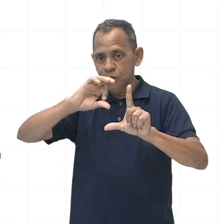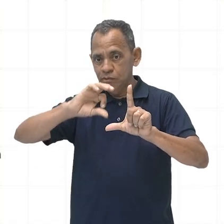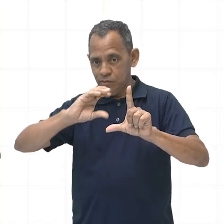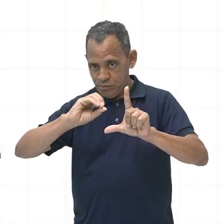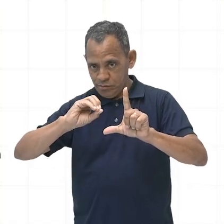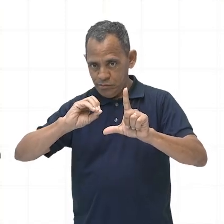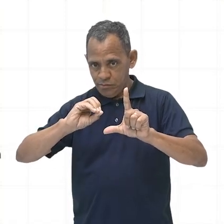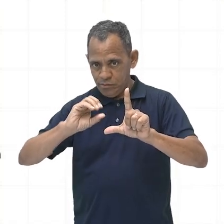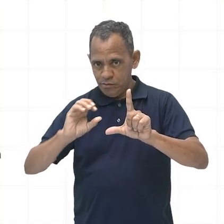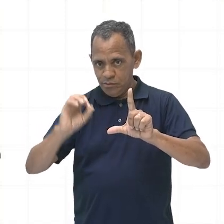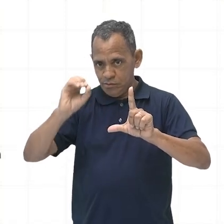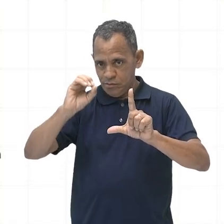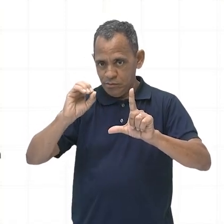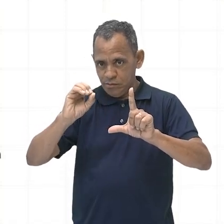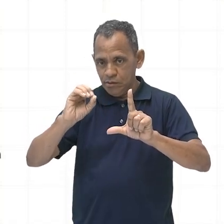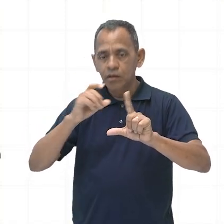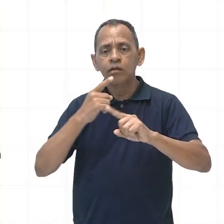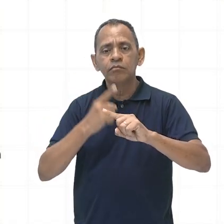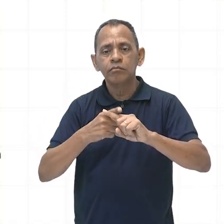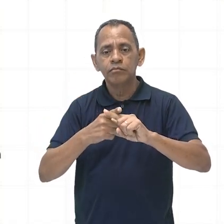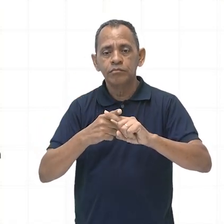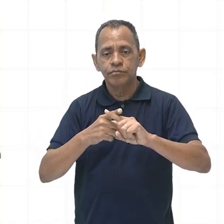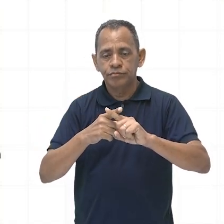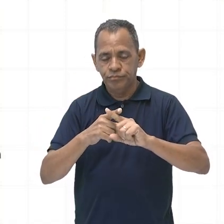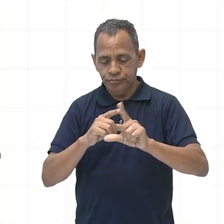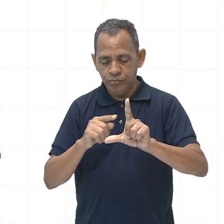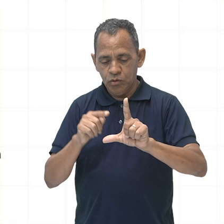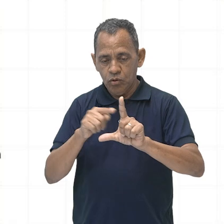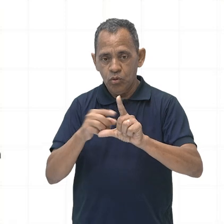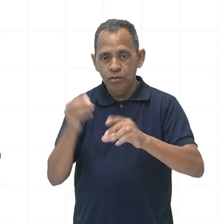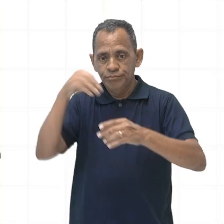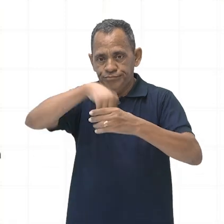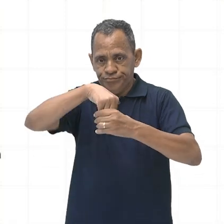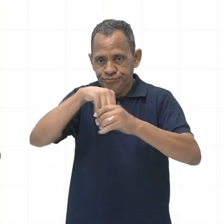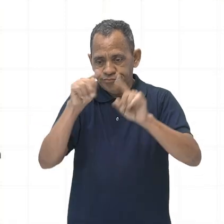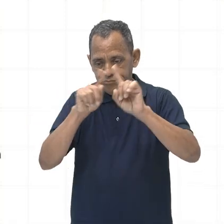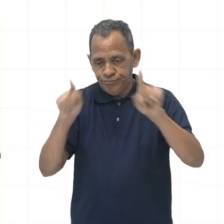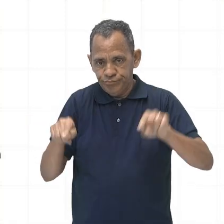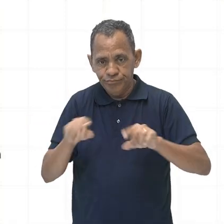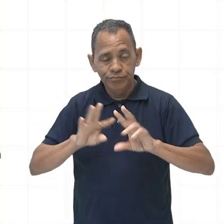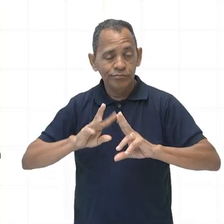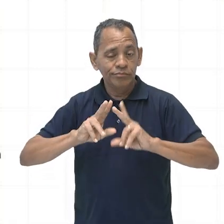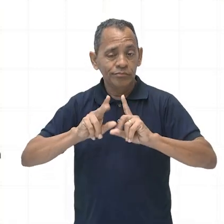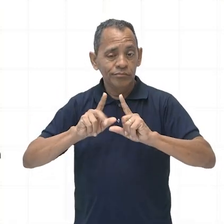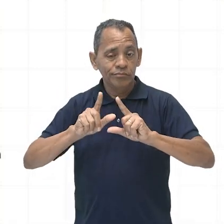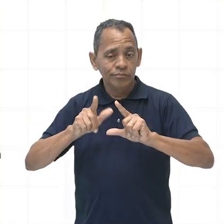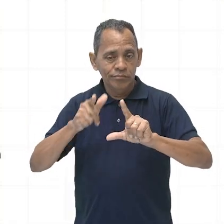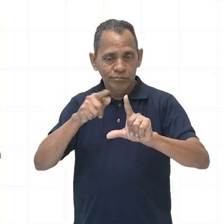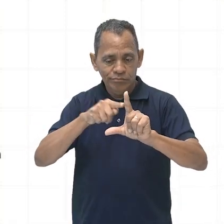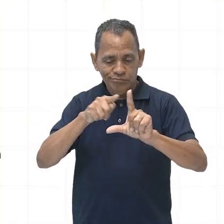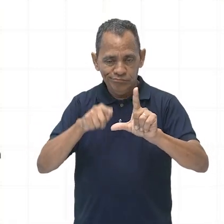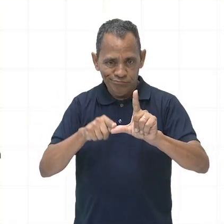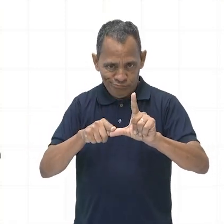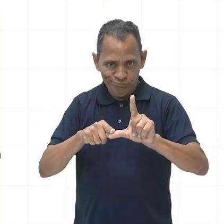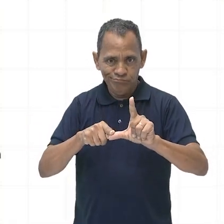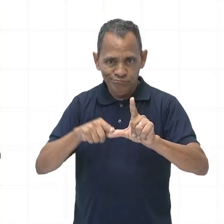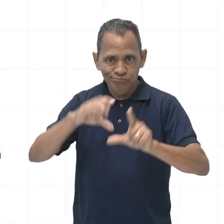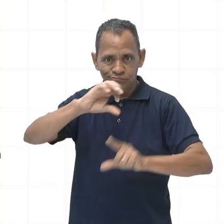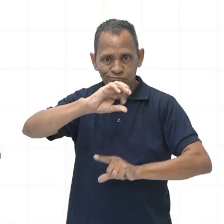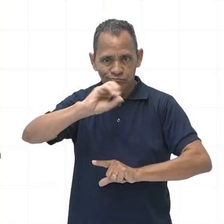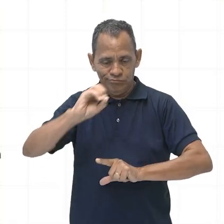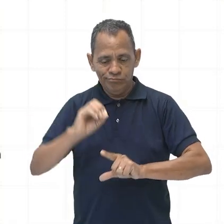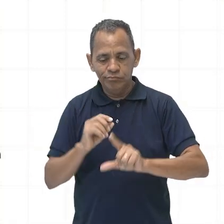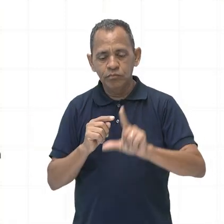graus, certo? Porque os ângulos internos de um quadrado, todos são 90 graus. Então, tem 90 graus aqui em